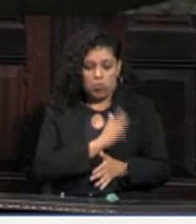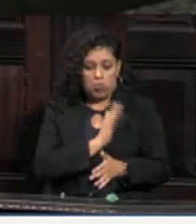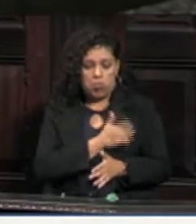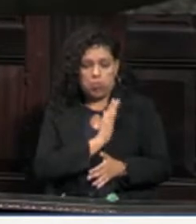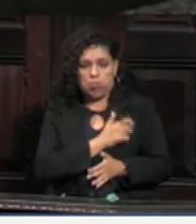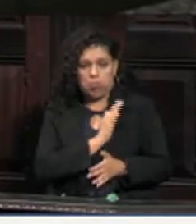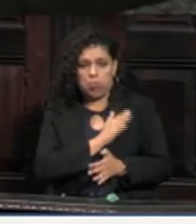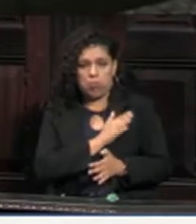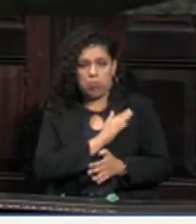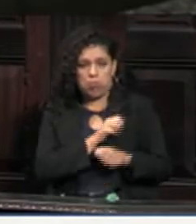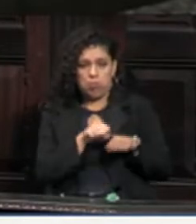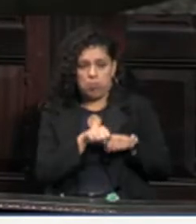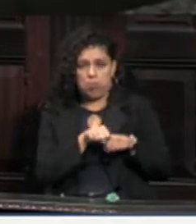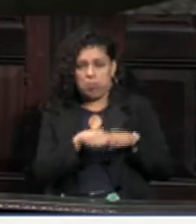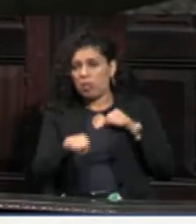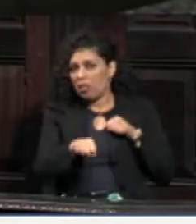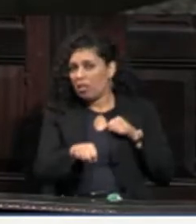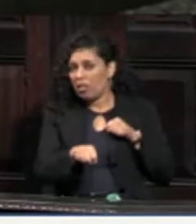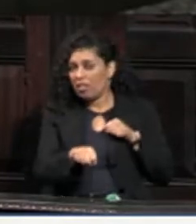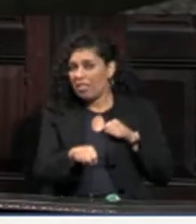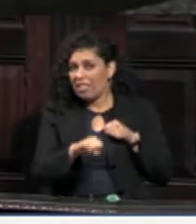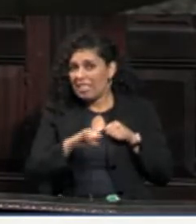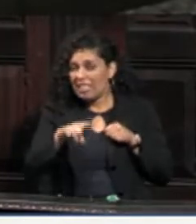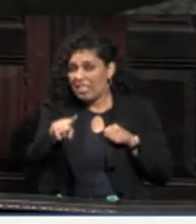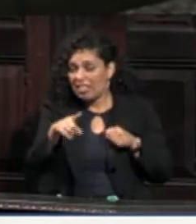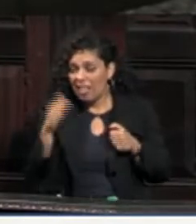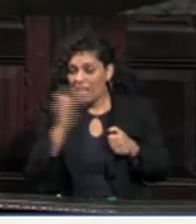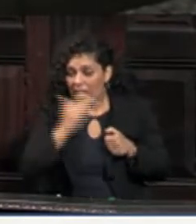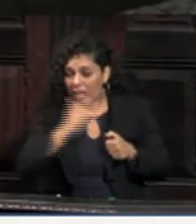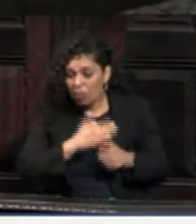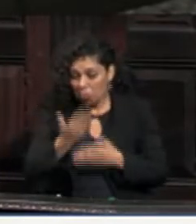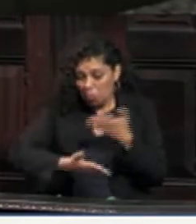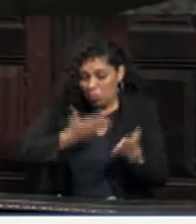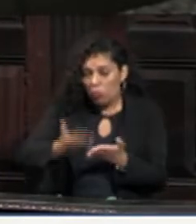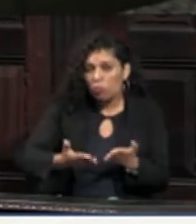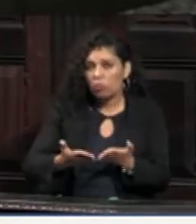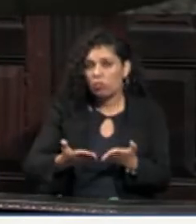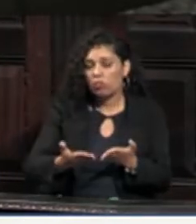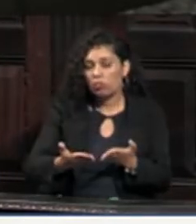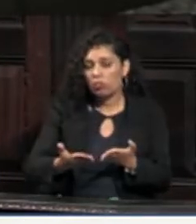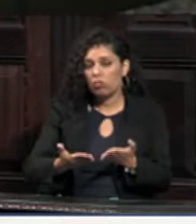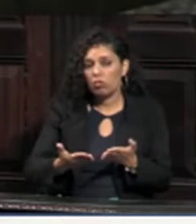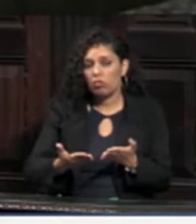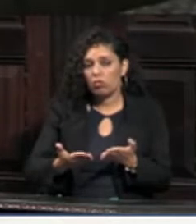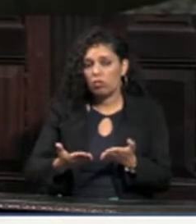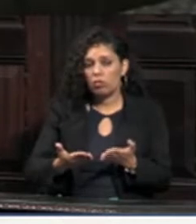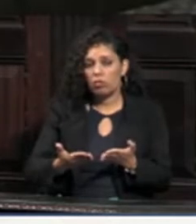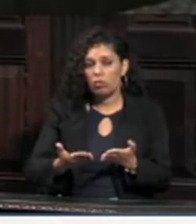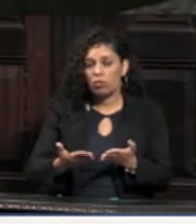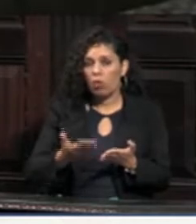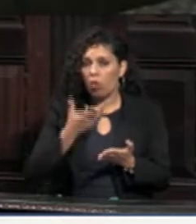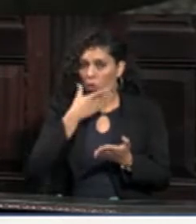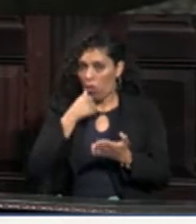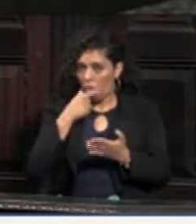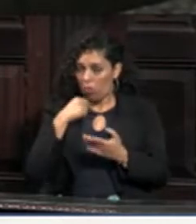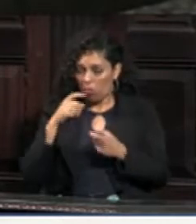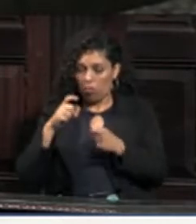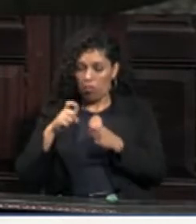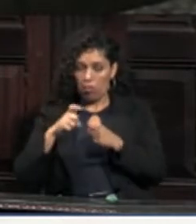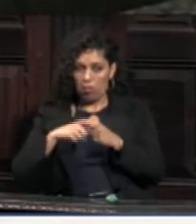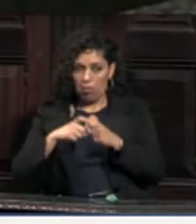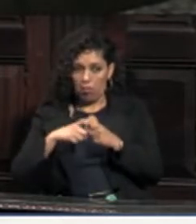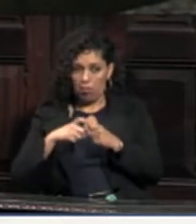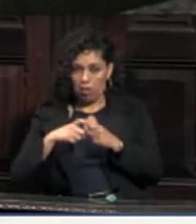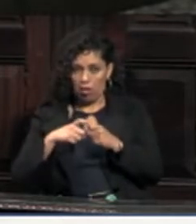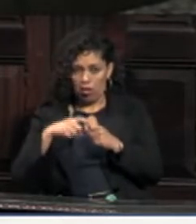e precisa naquele momento fazer um cateterismo, o médico é